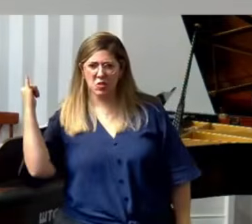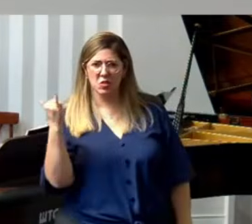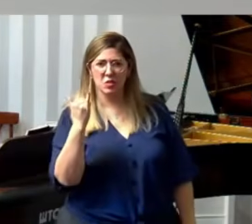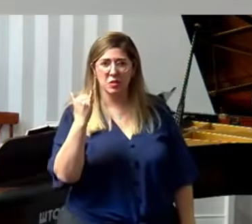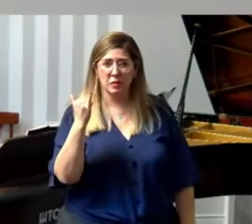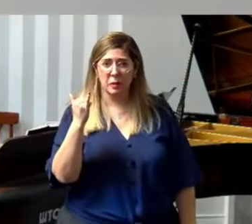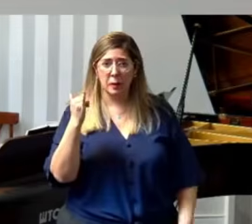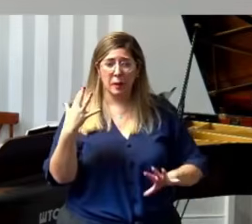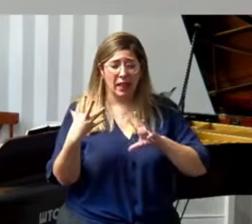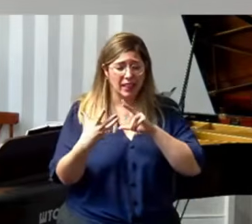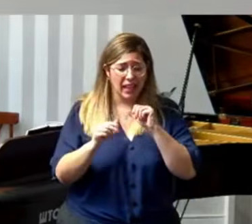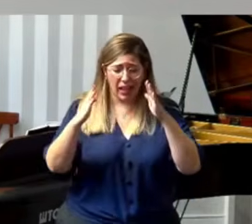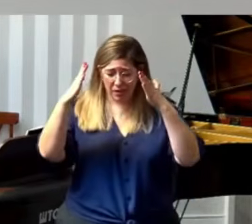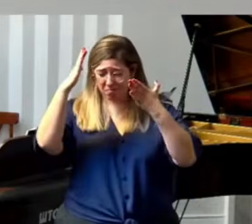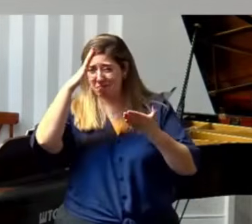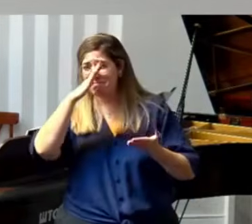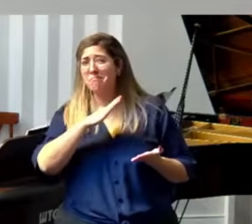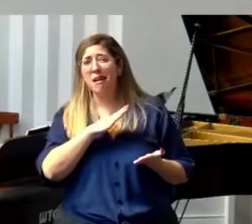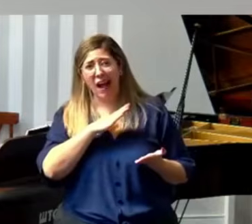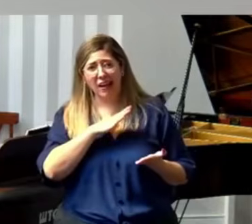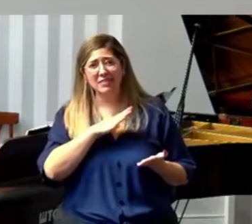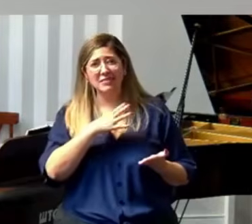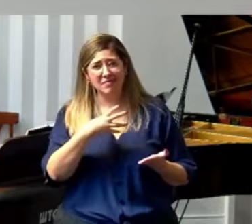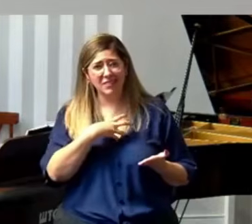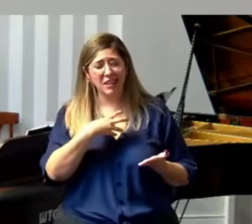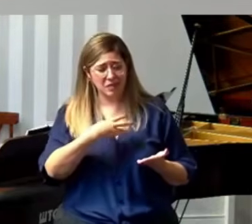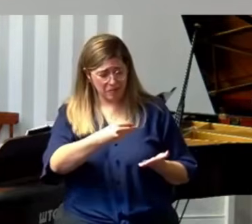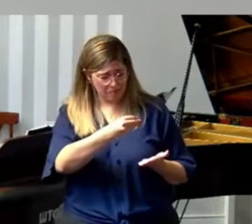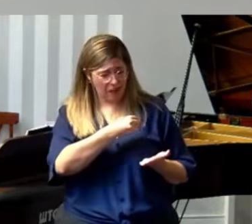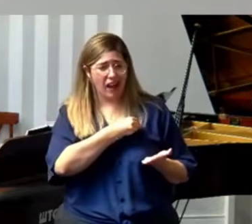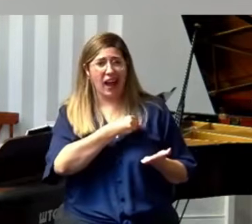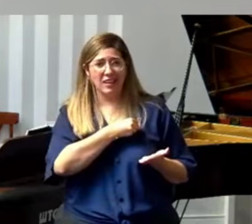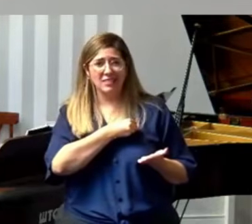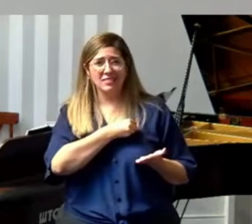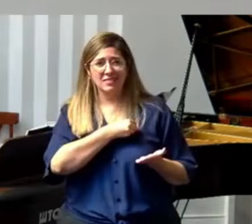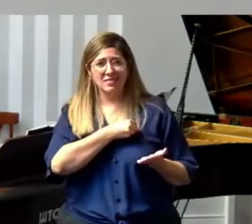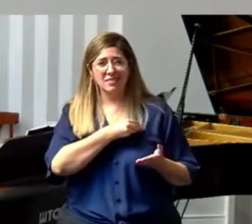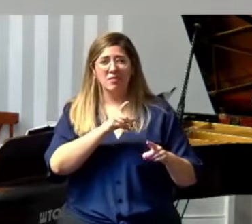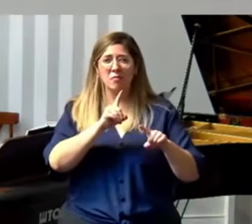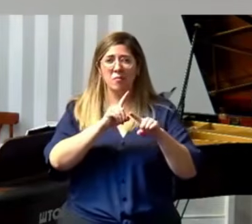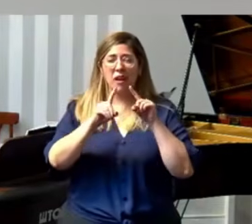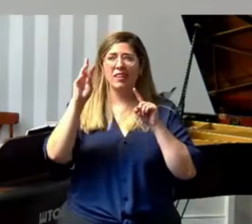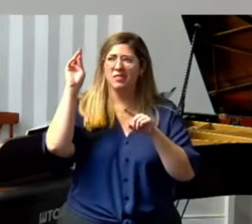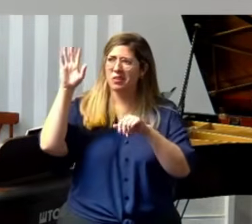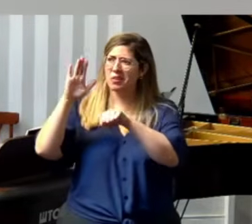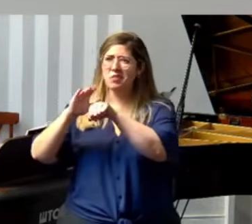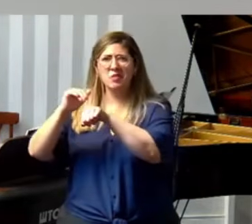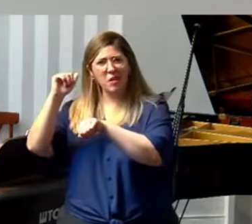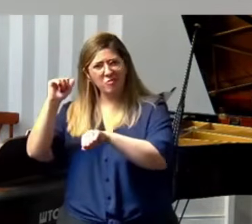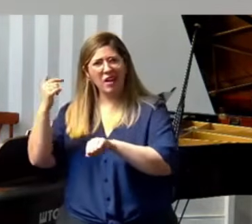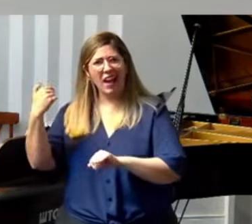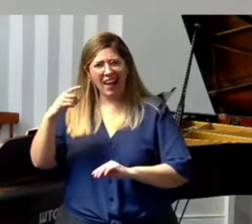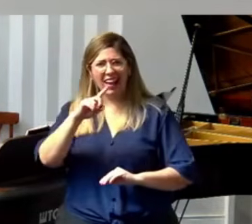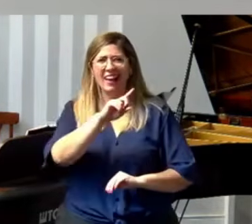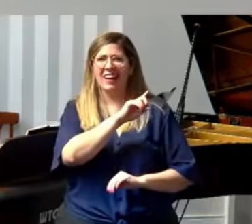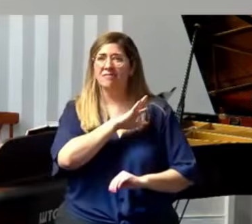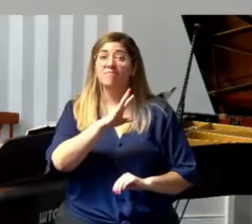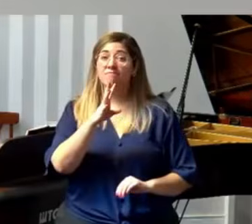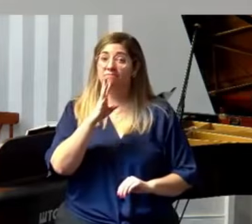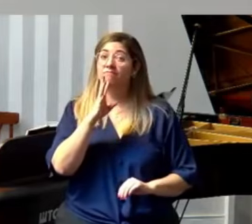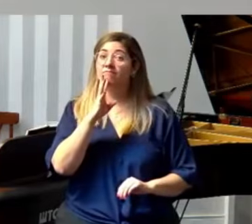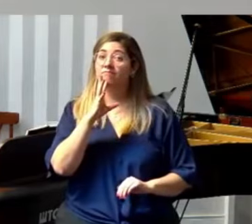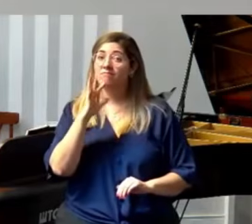maldita por conta de nossos pecados. Mas Ele nos chama, em sua soberania, conhecedor